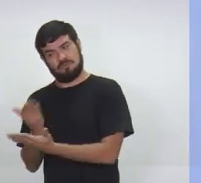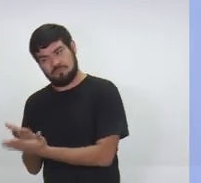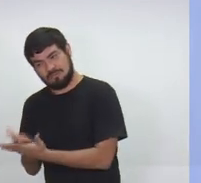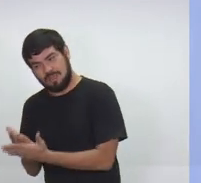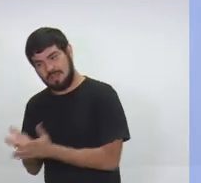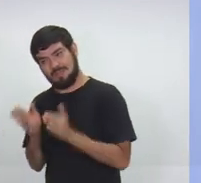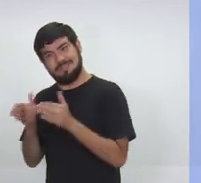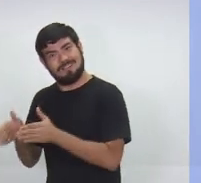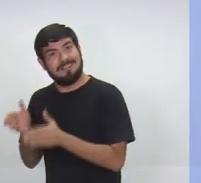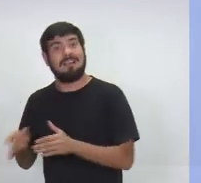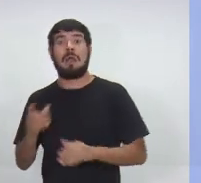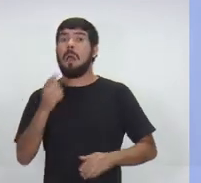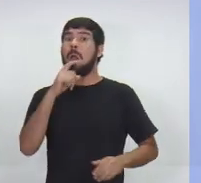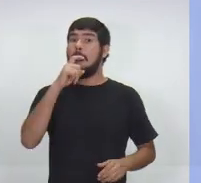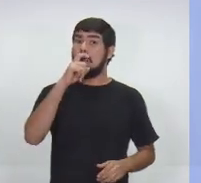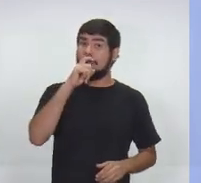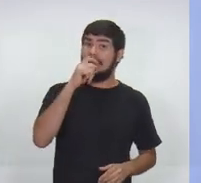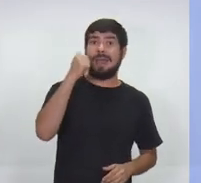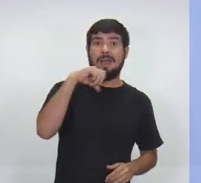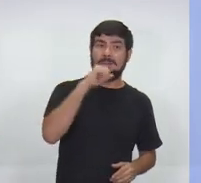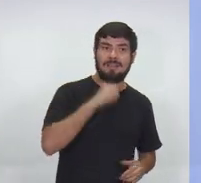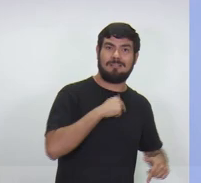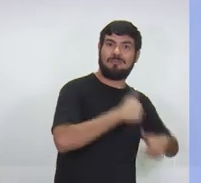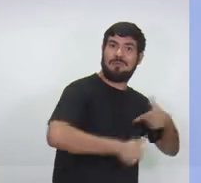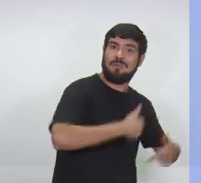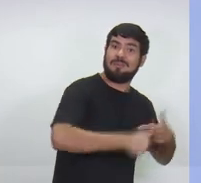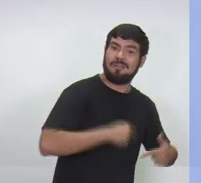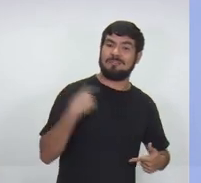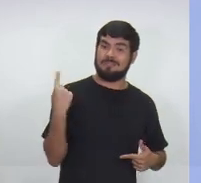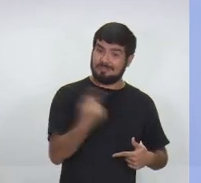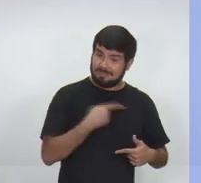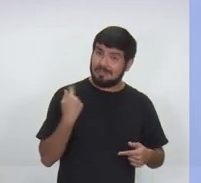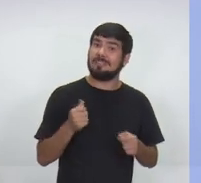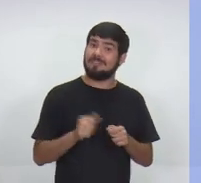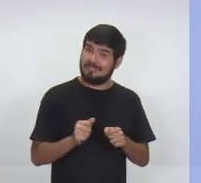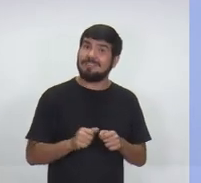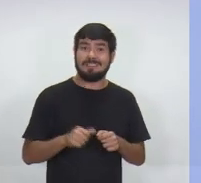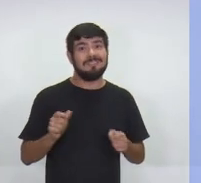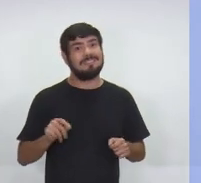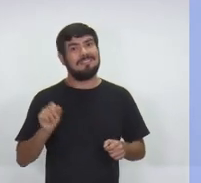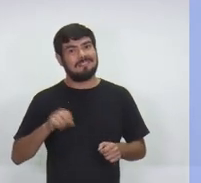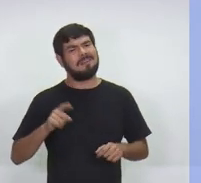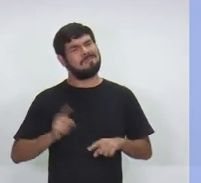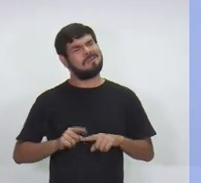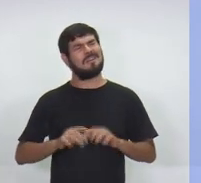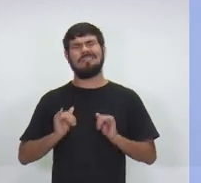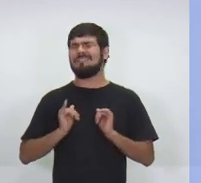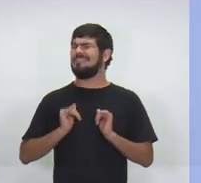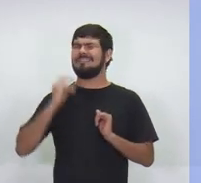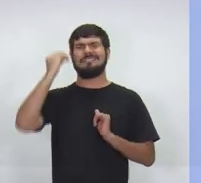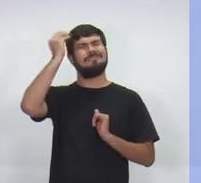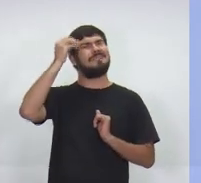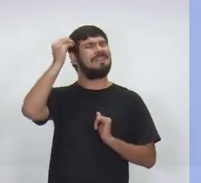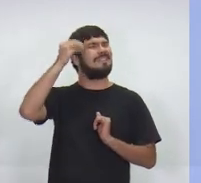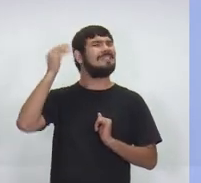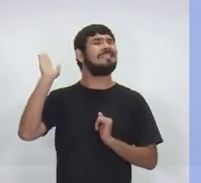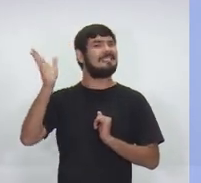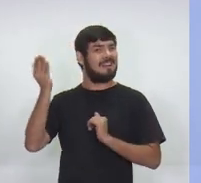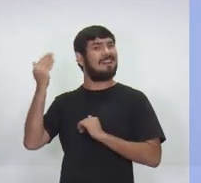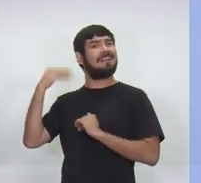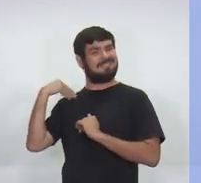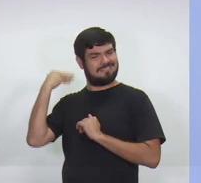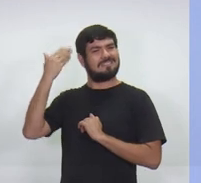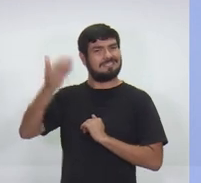freqüentar uma escola isso faremos faremos isso com a tranquilidade da experiência que temos e já temos feito isso